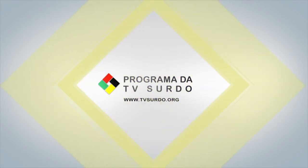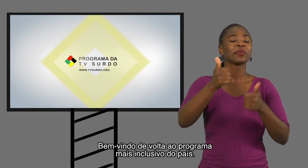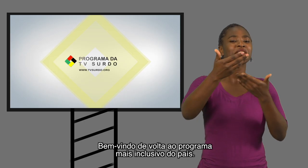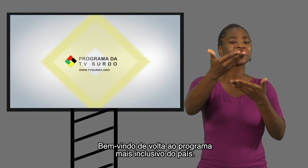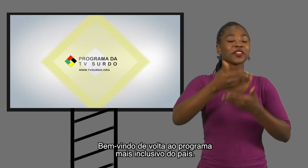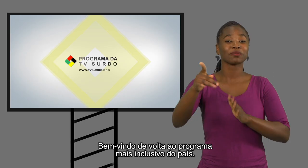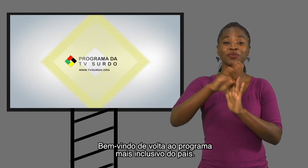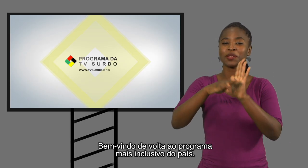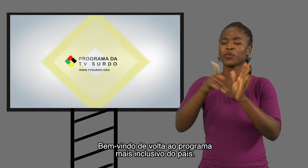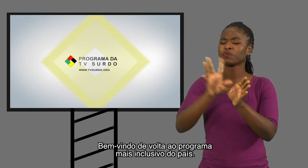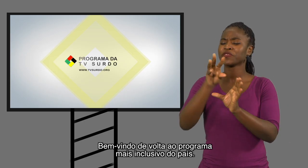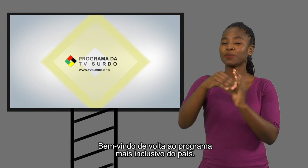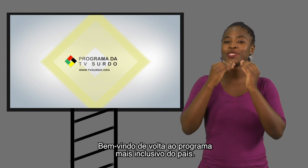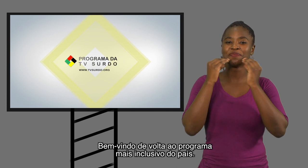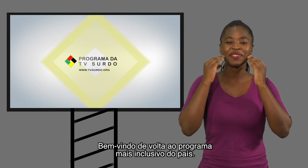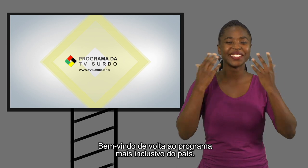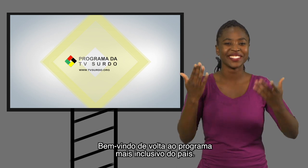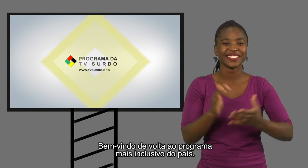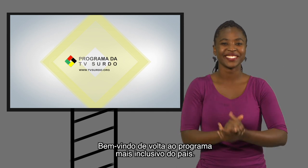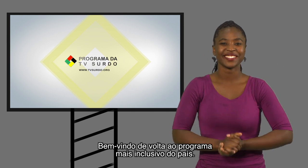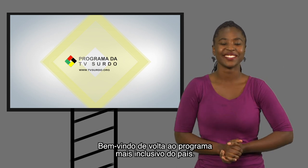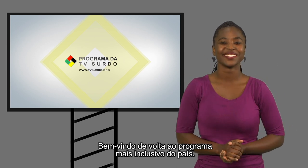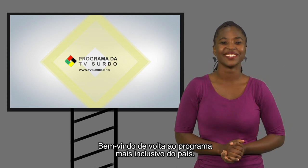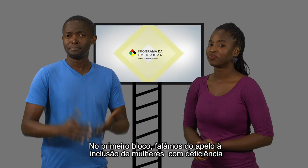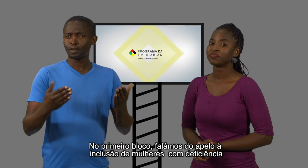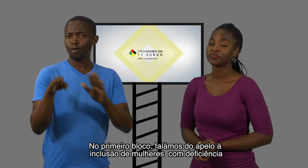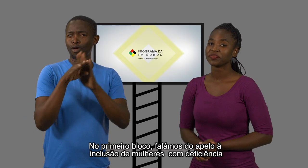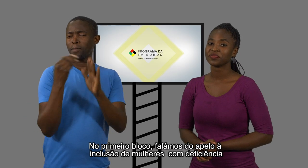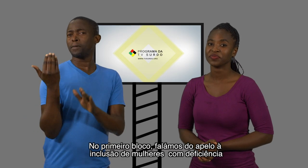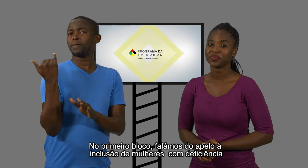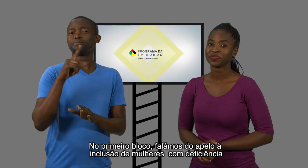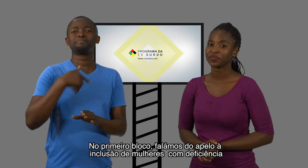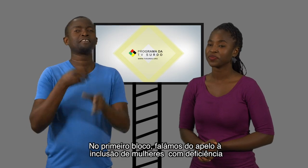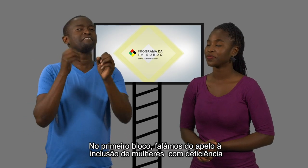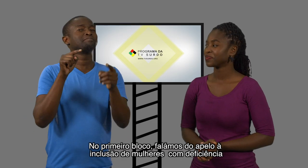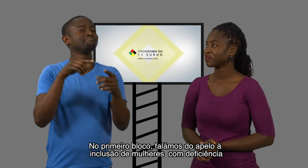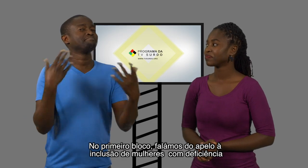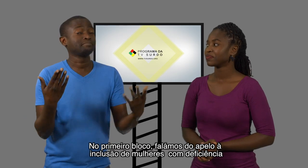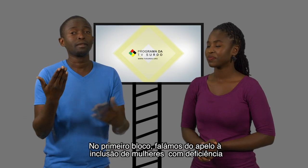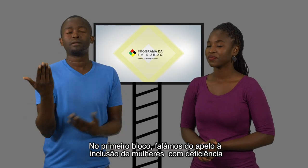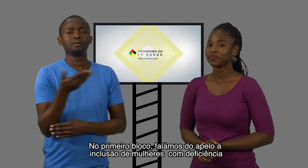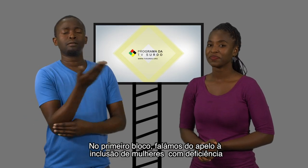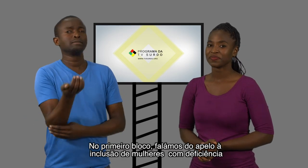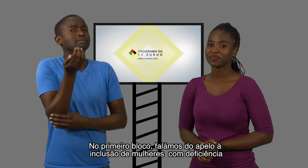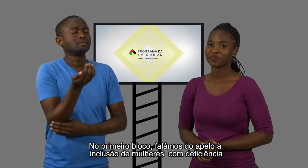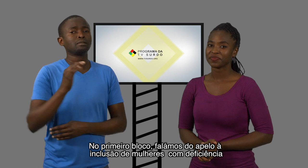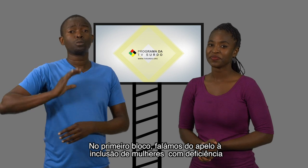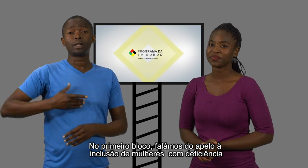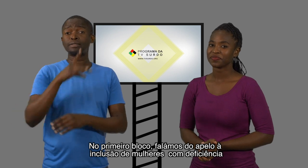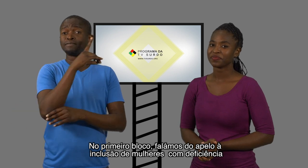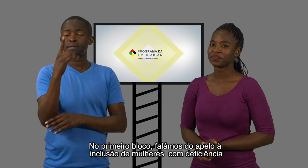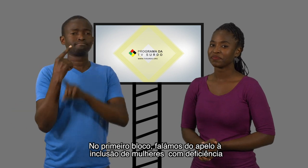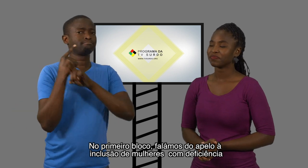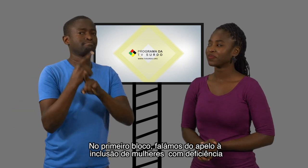Bem-vindo de volta ao programa mais inclusivo do país. No primeiro bloco, falamos do apelo à inclusão de